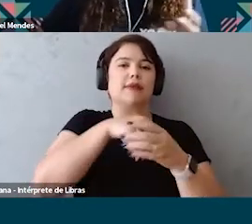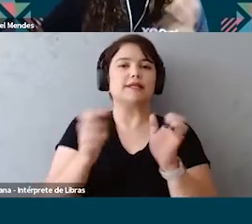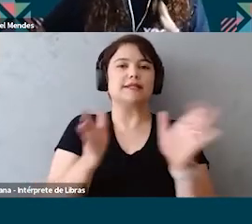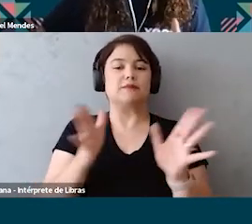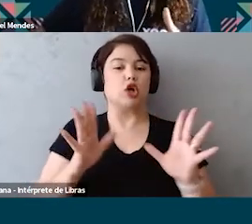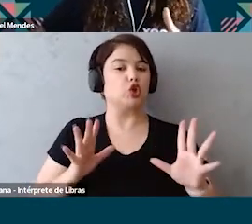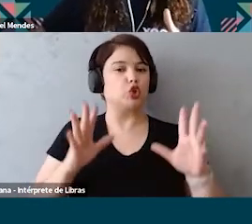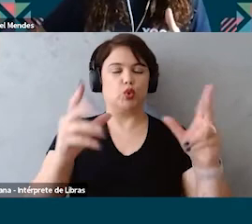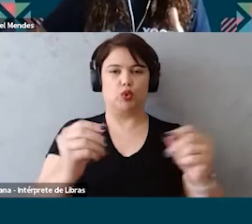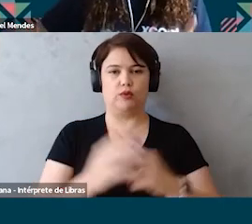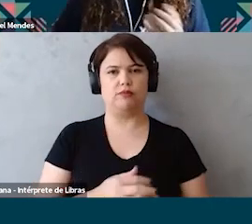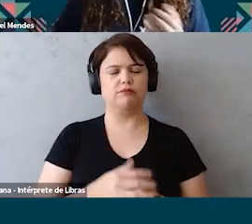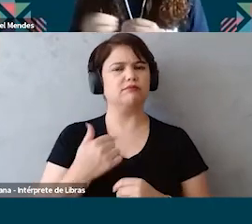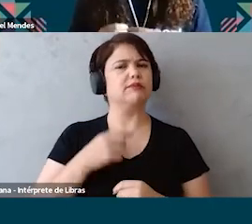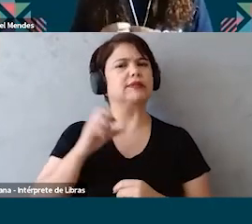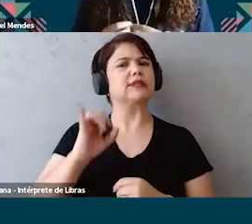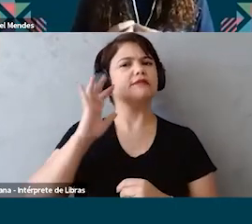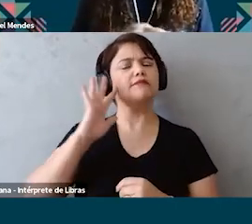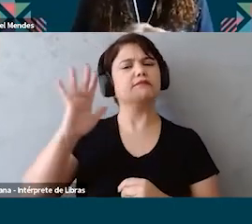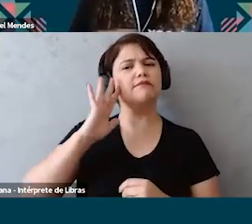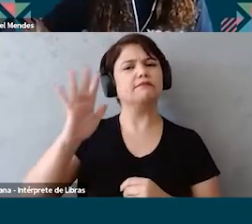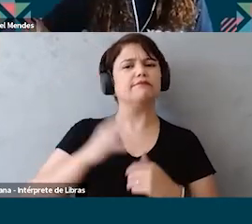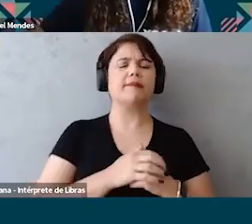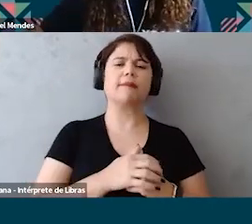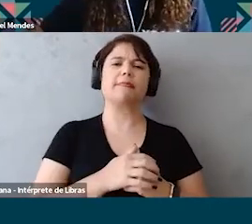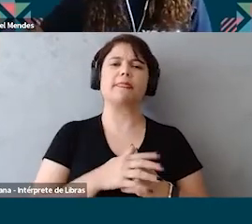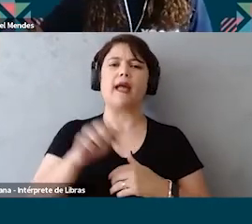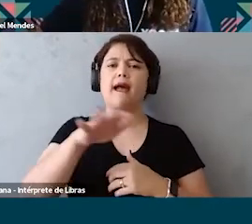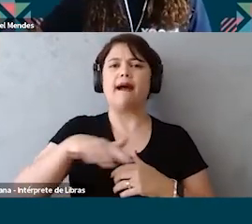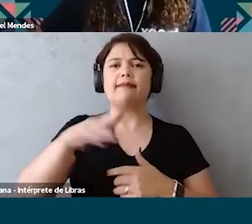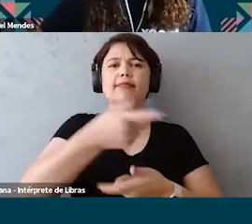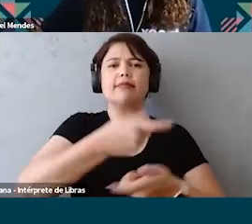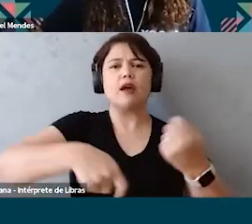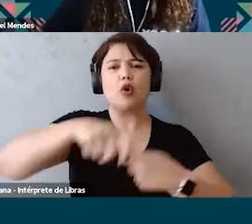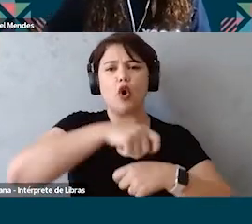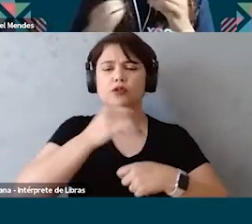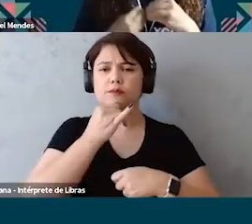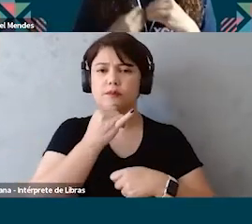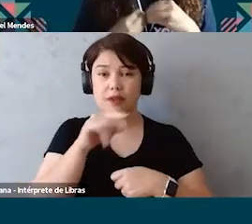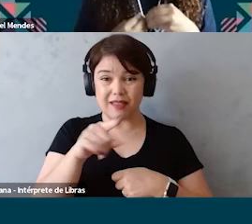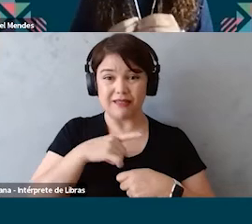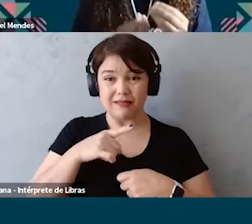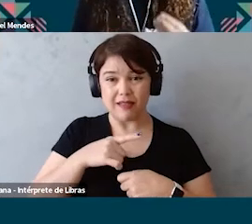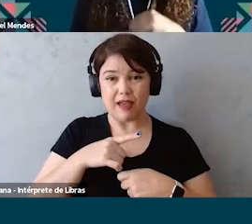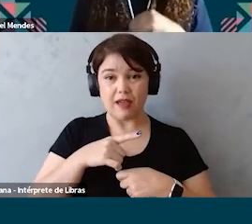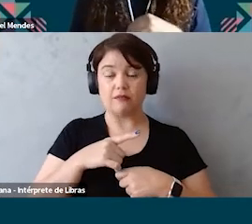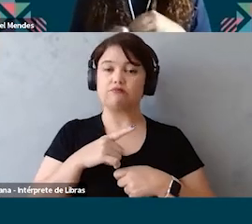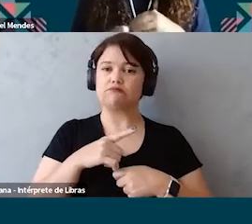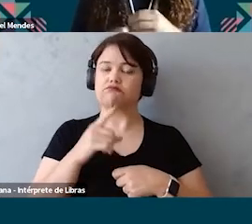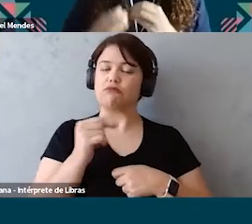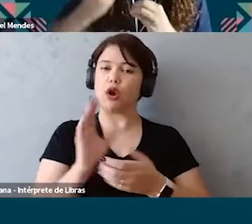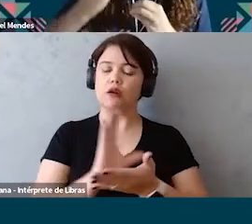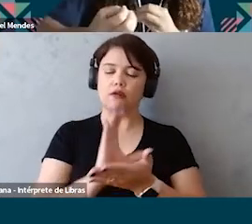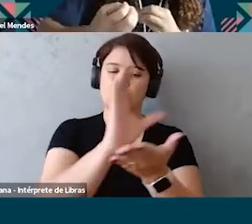consiga colocar acessibilidade em cada área? Se a gente for pensar ali na área de negócios, o que eu vou ter? Eu vou ter